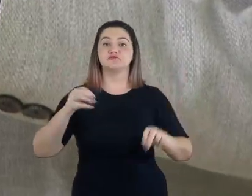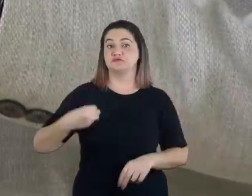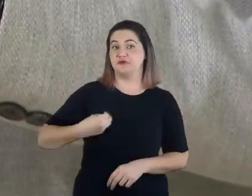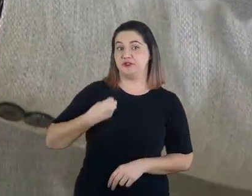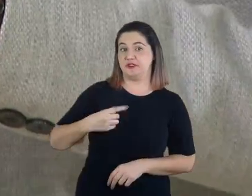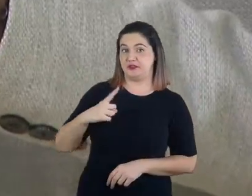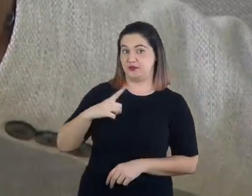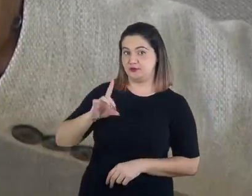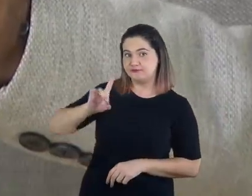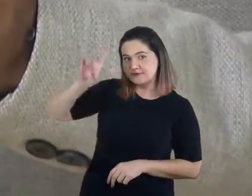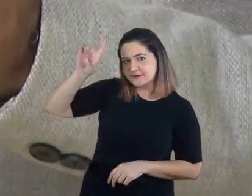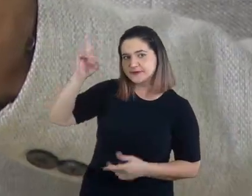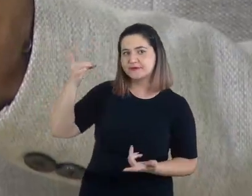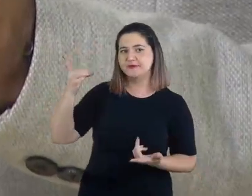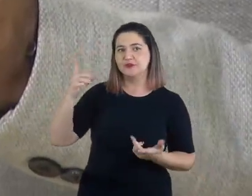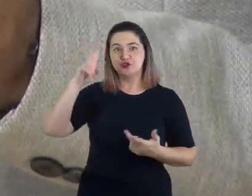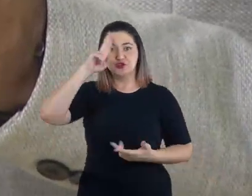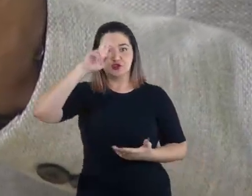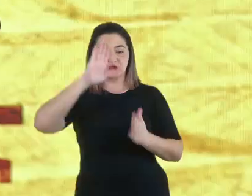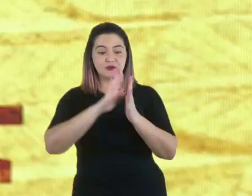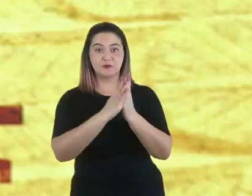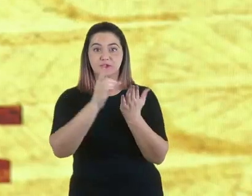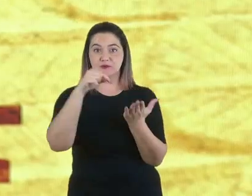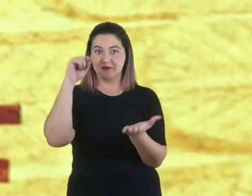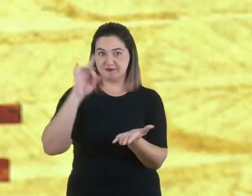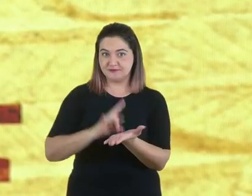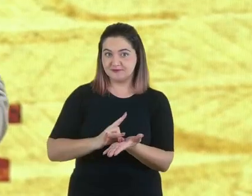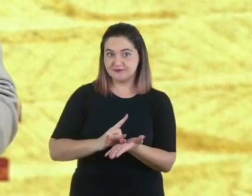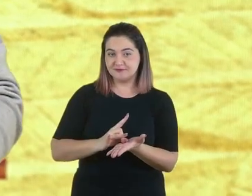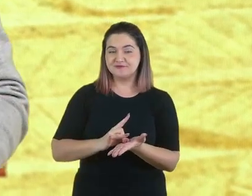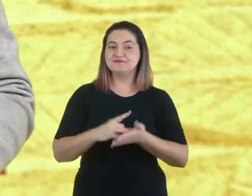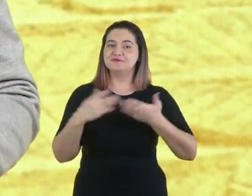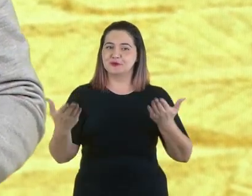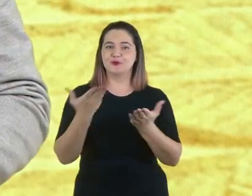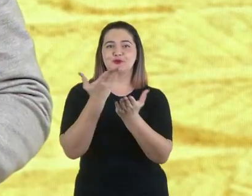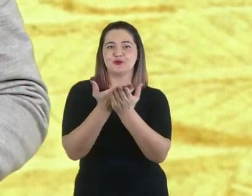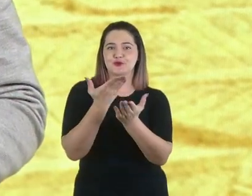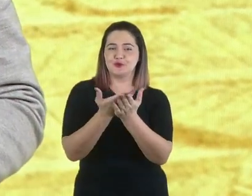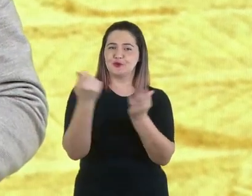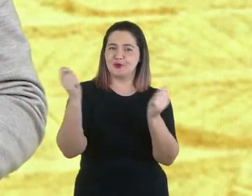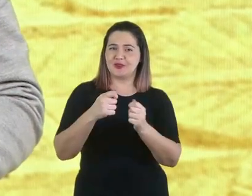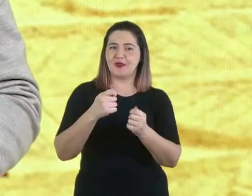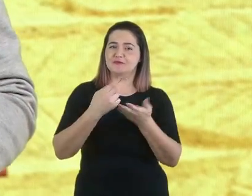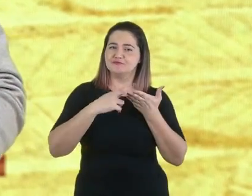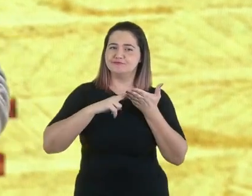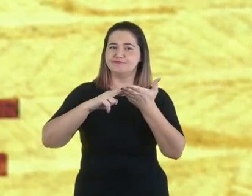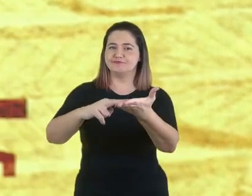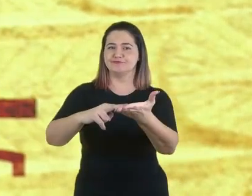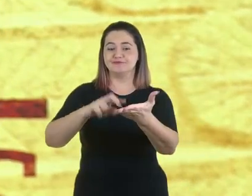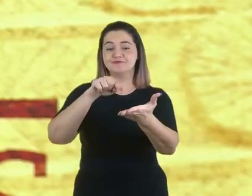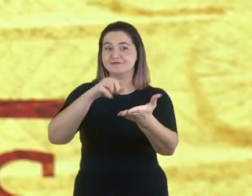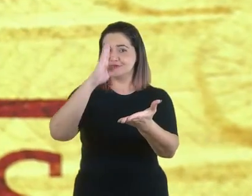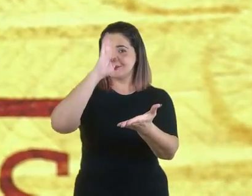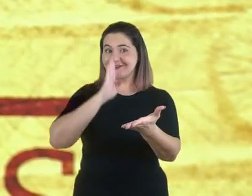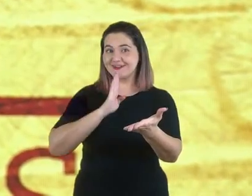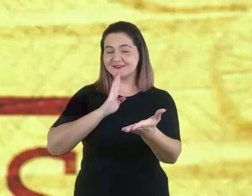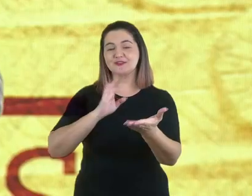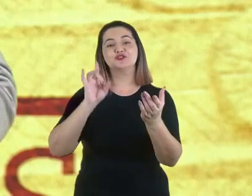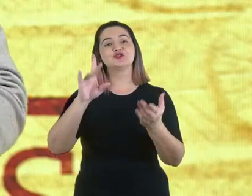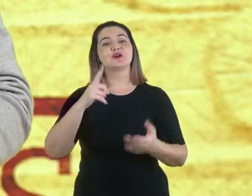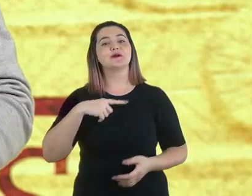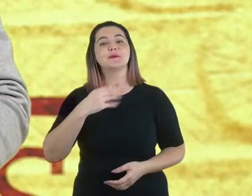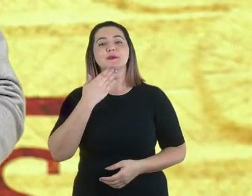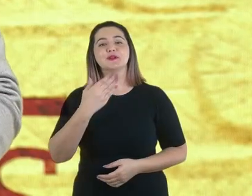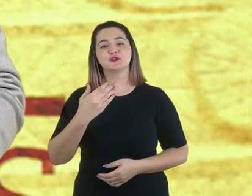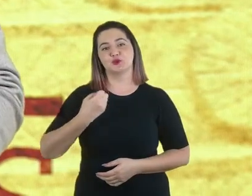existência de Deus, a veracidade histórica da Bíblia e muito mais. Esse estudo poderá ser seu inteiramente grátis. Basta ligar para a gente